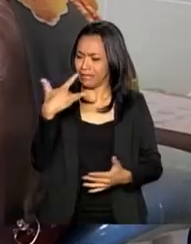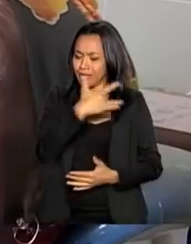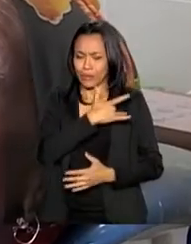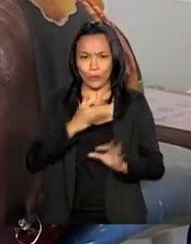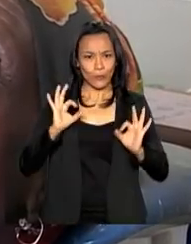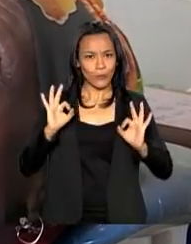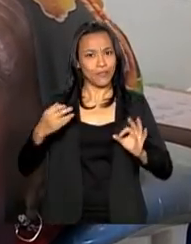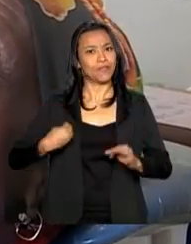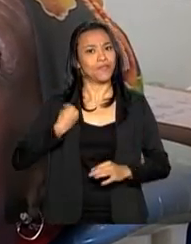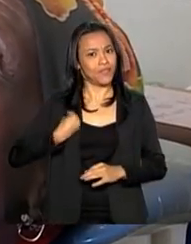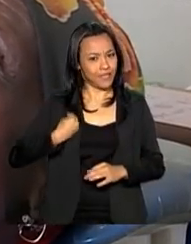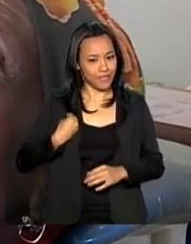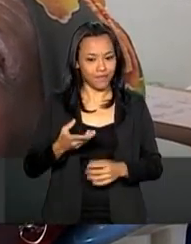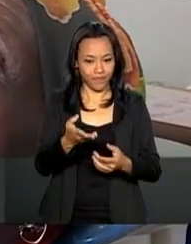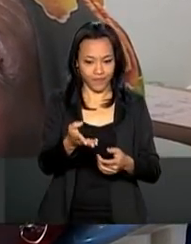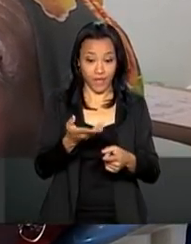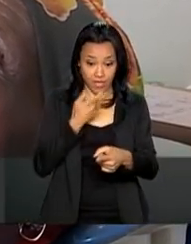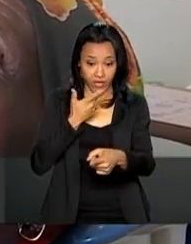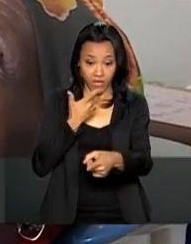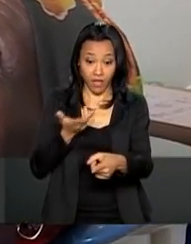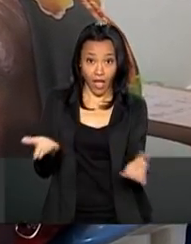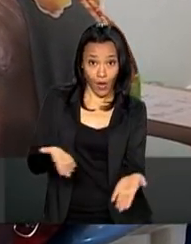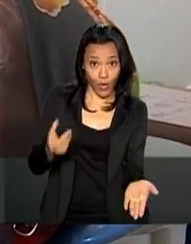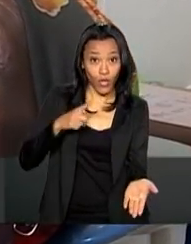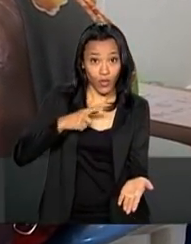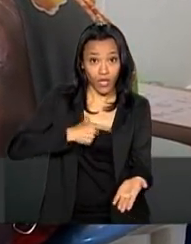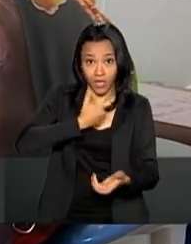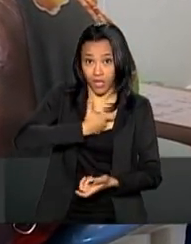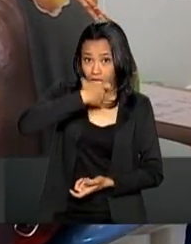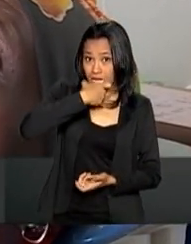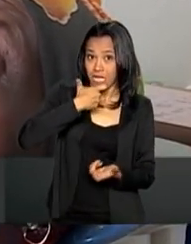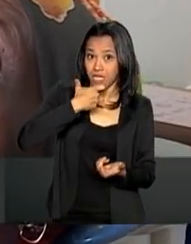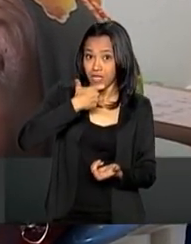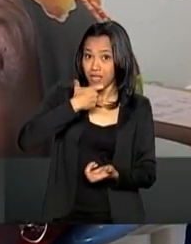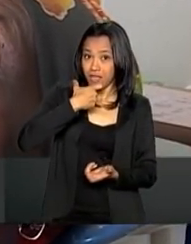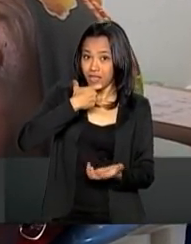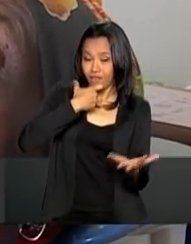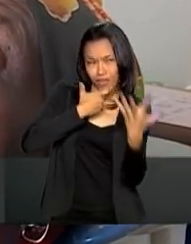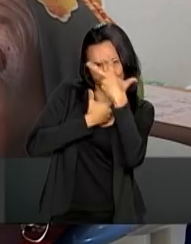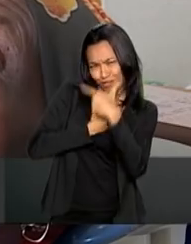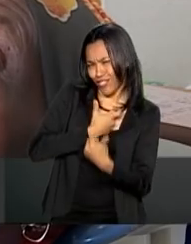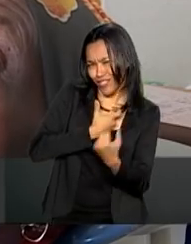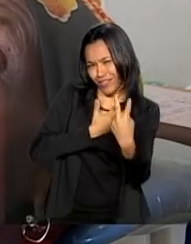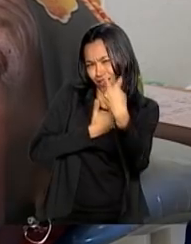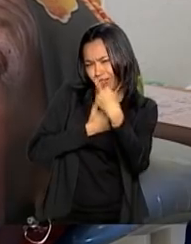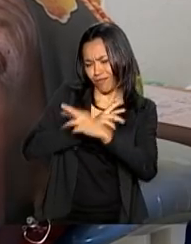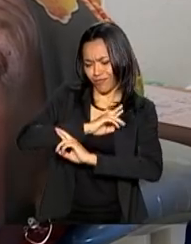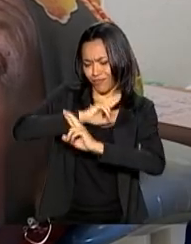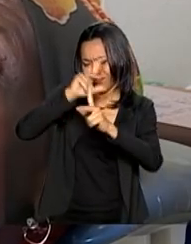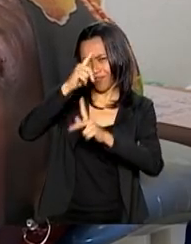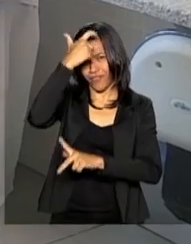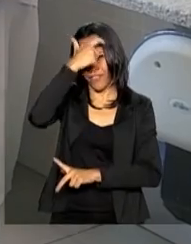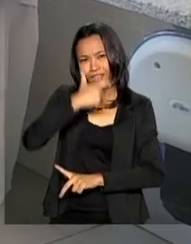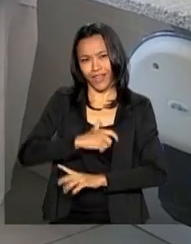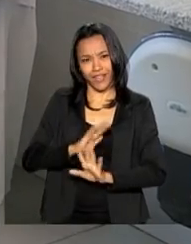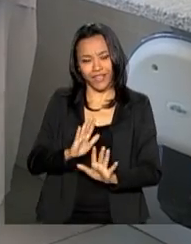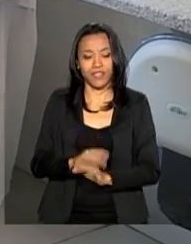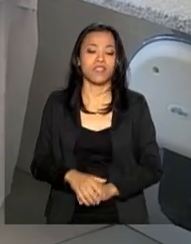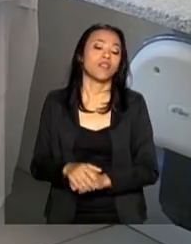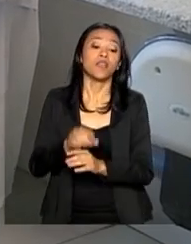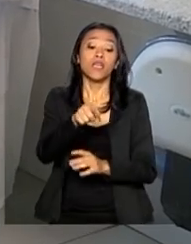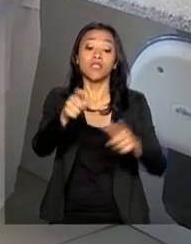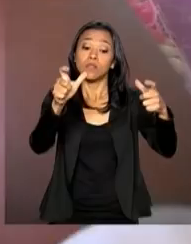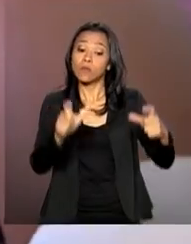vida. Agora como que eu tenho dente? Fica bonito também como outra pessoa que tem dente. O consultório